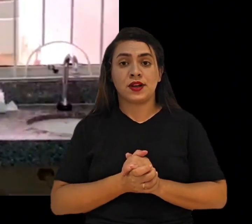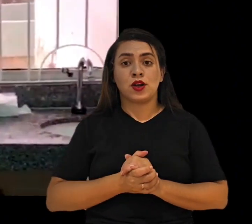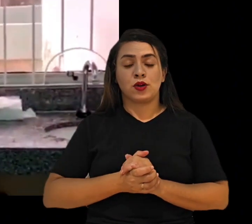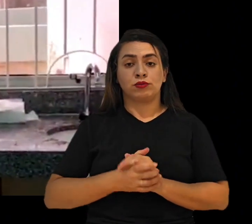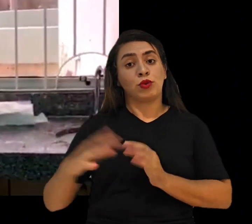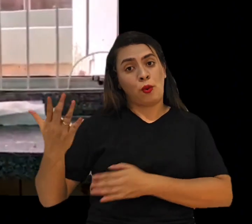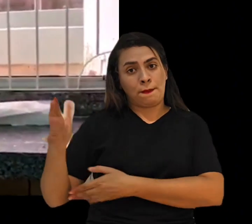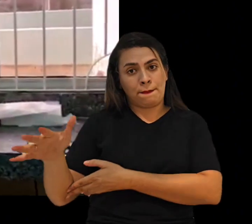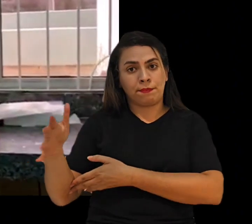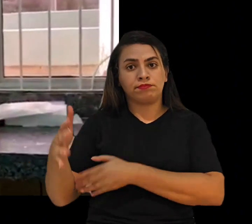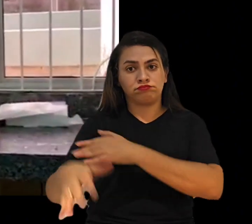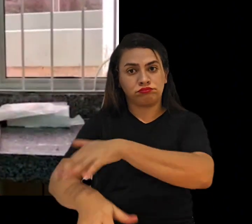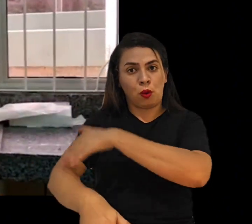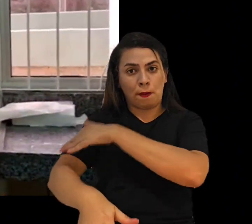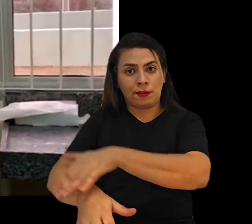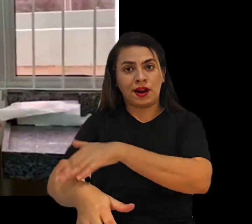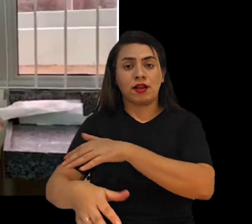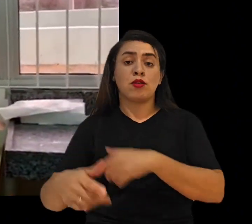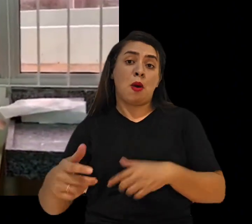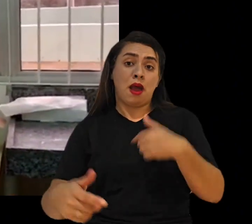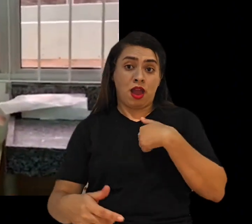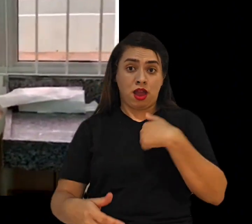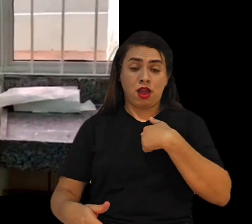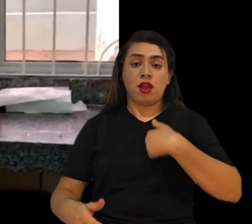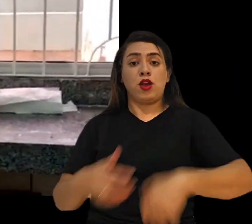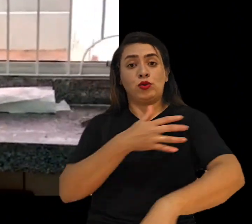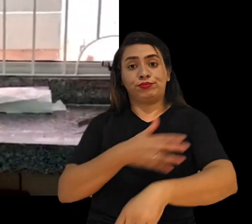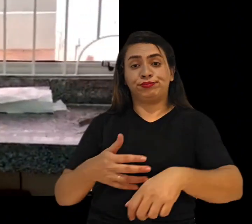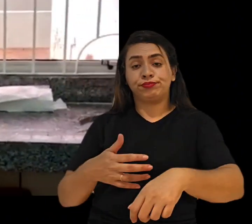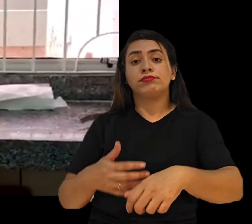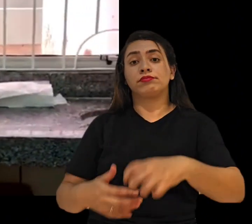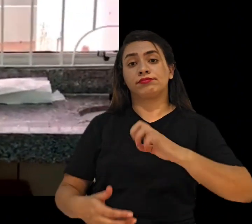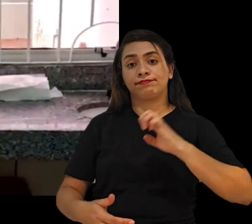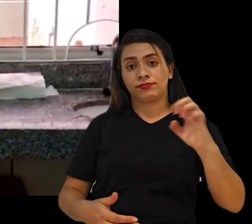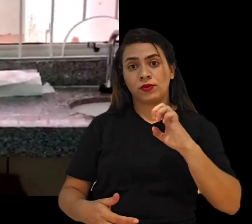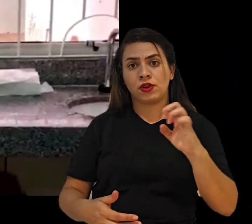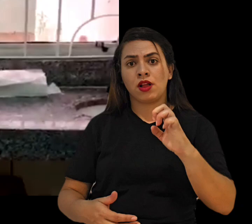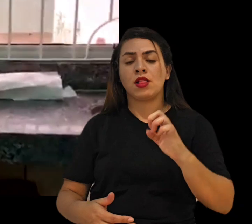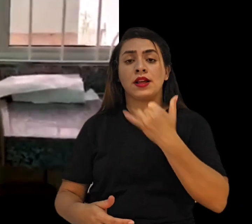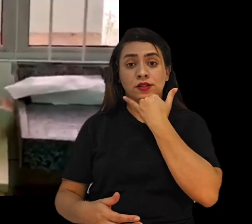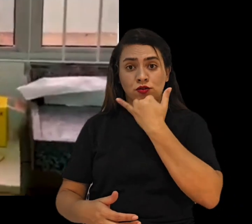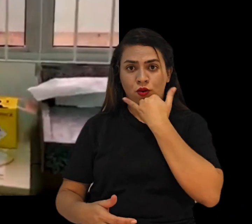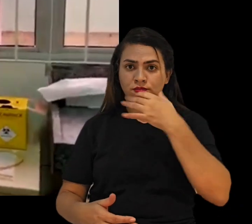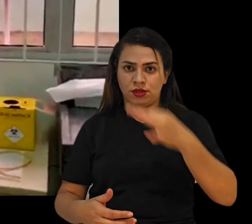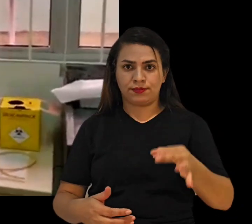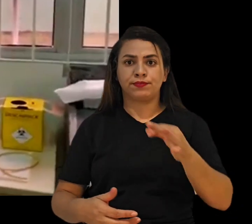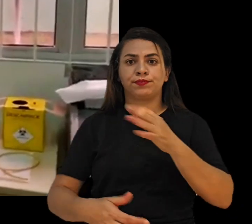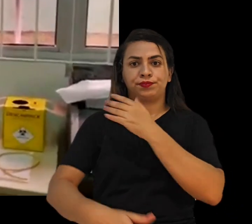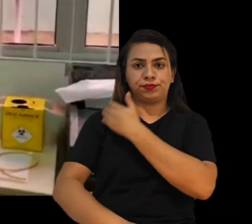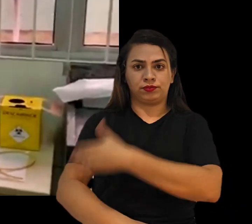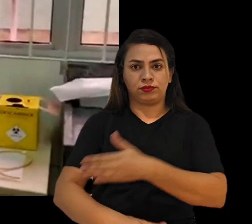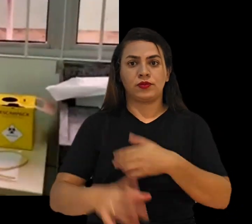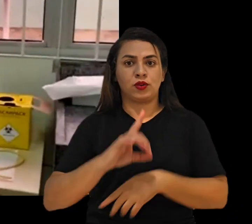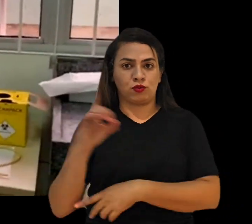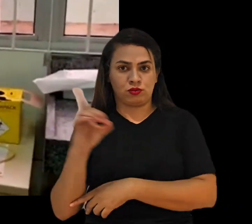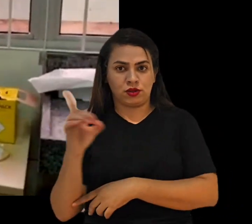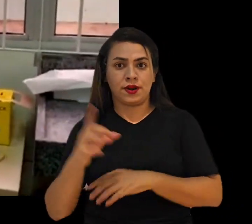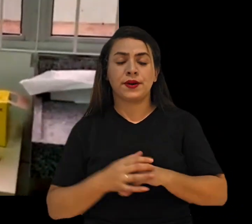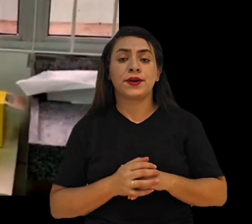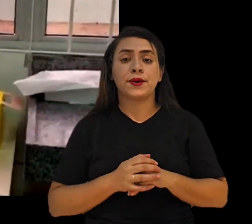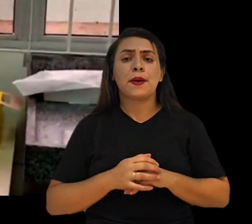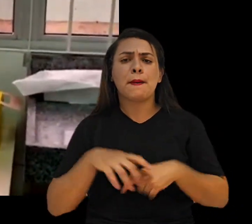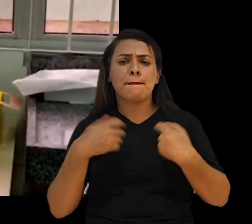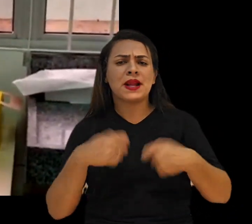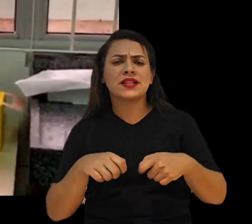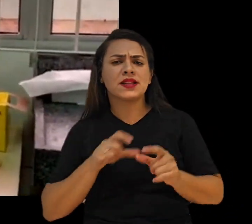né? Bom, o que a gente precisa? A gente precisa de uma bancada, normalmente a gente passa álcool 70 antes para